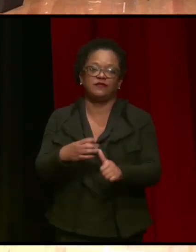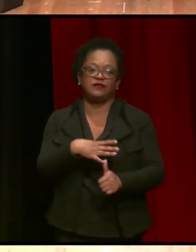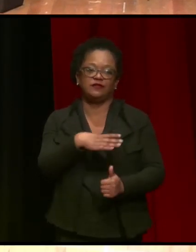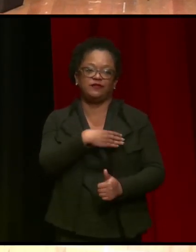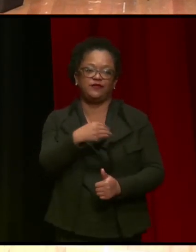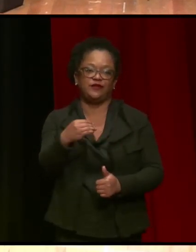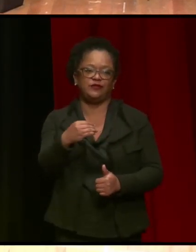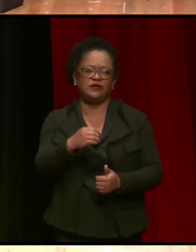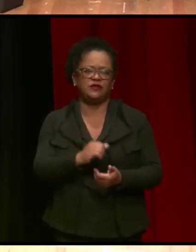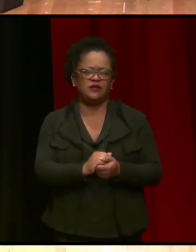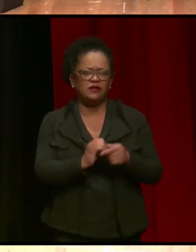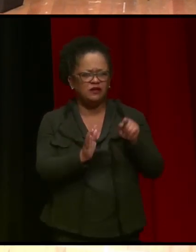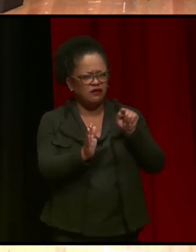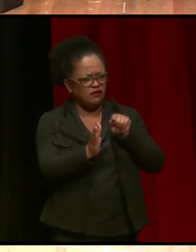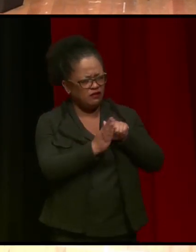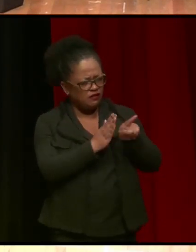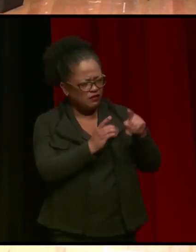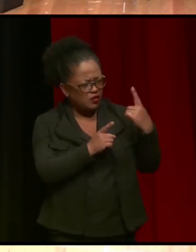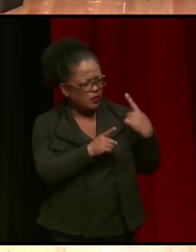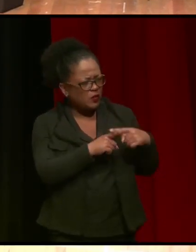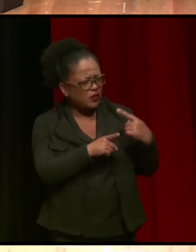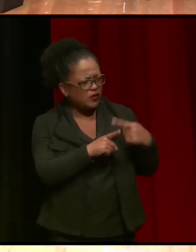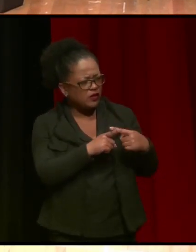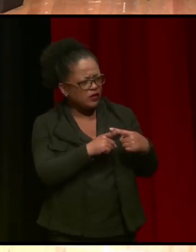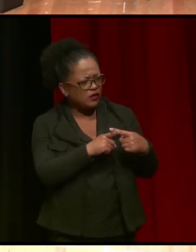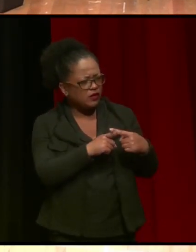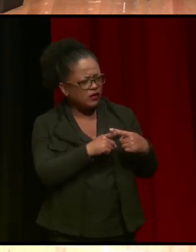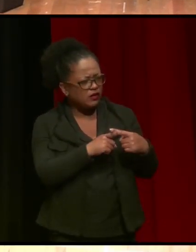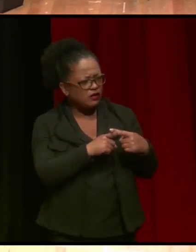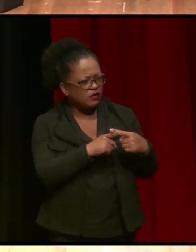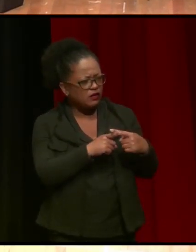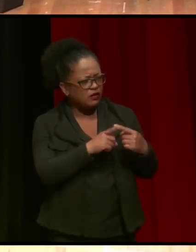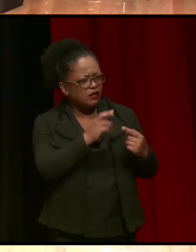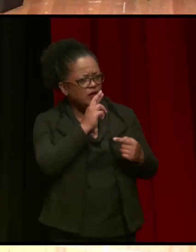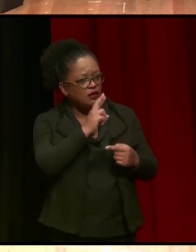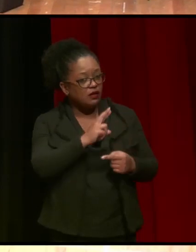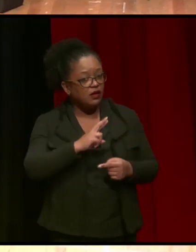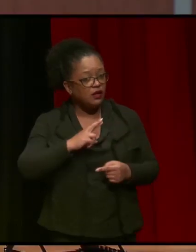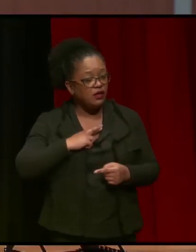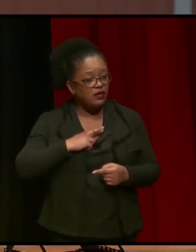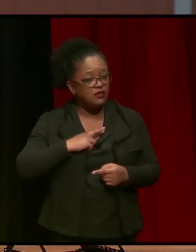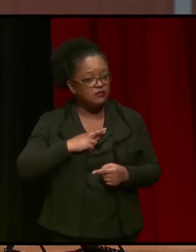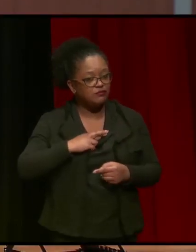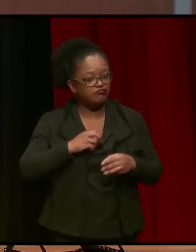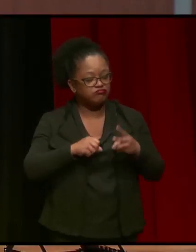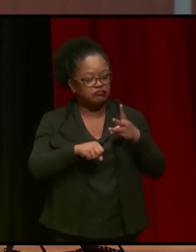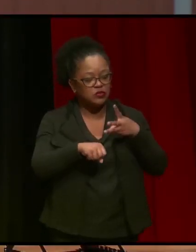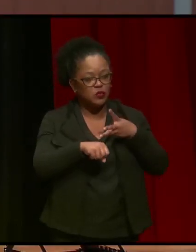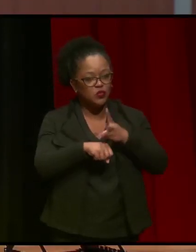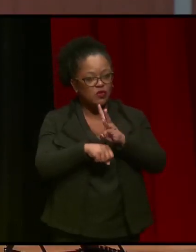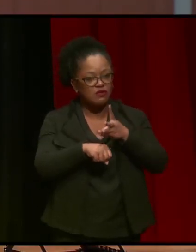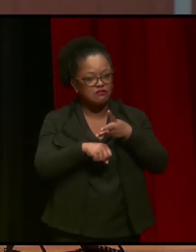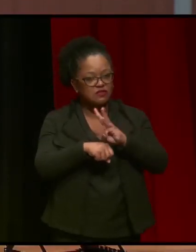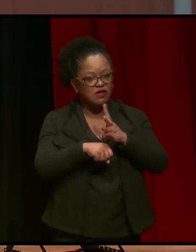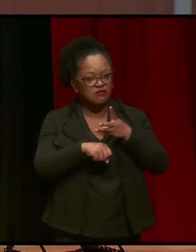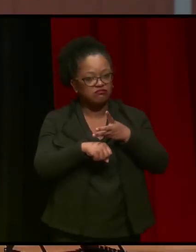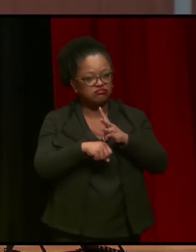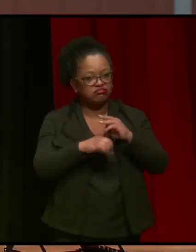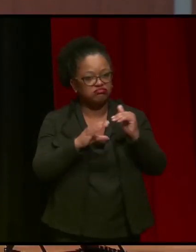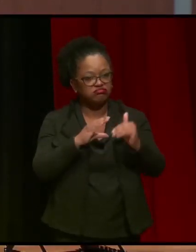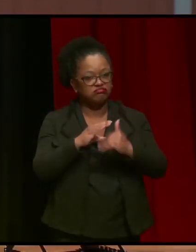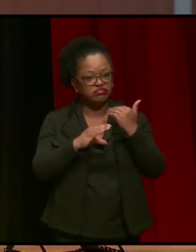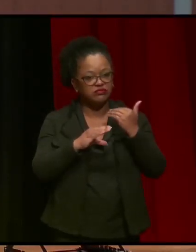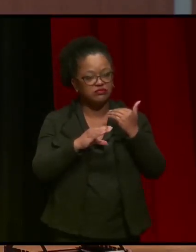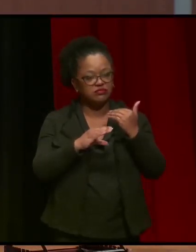Quando eu questionei o motivo, eu fui comunicada por um áudio do WhatsApp. Nós vamos falar sobre isso